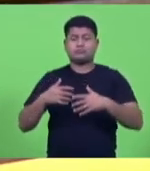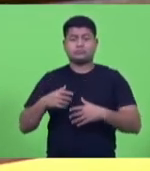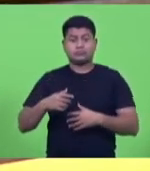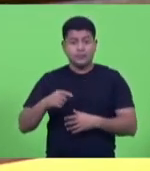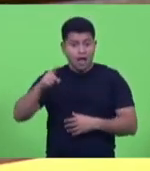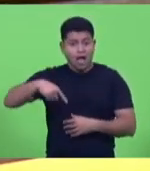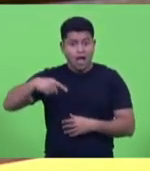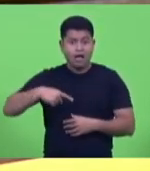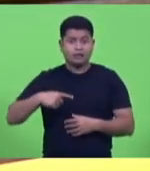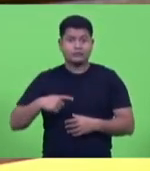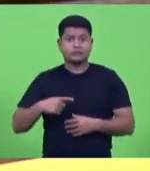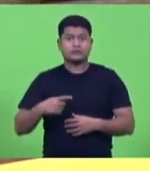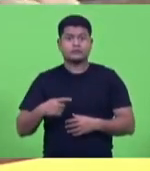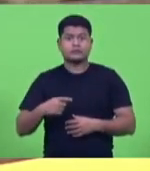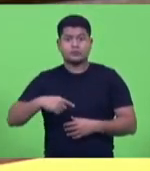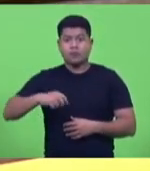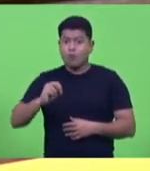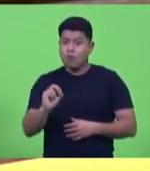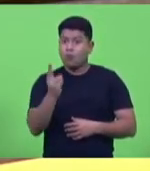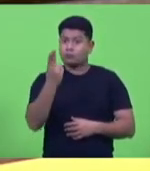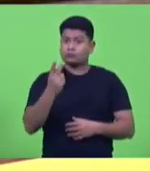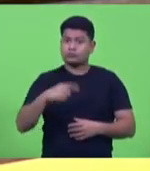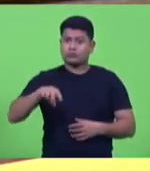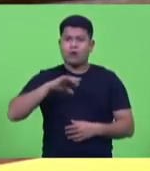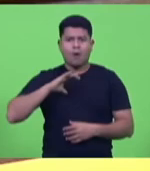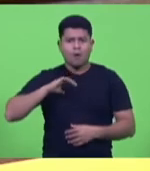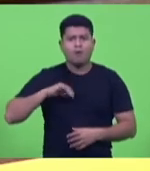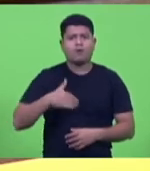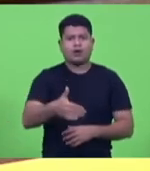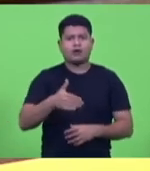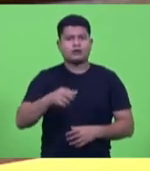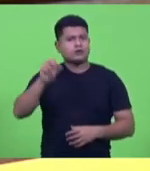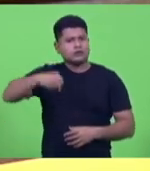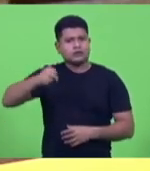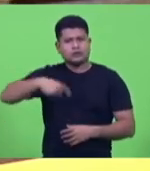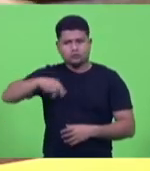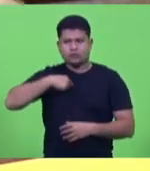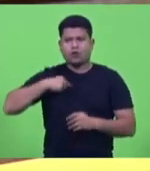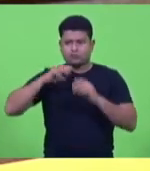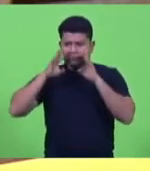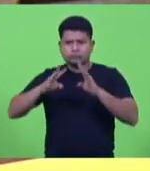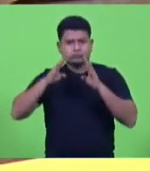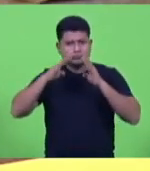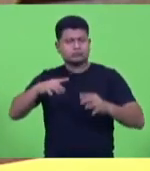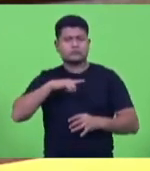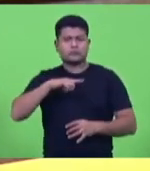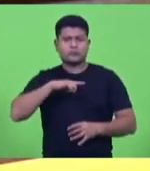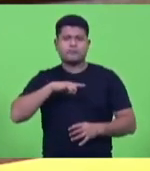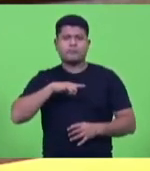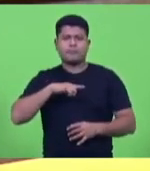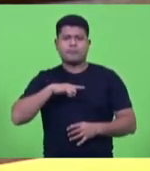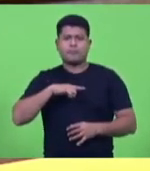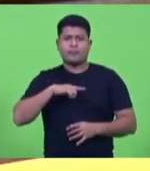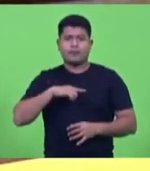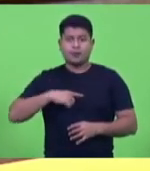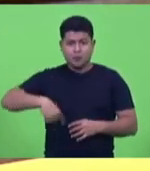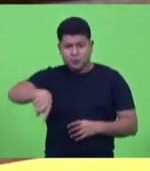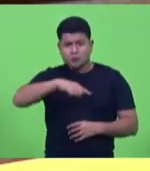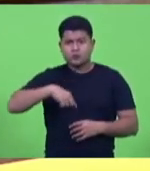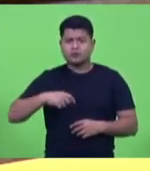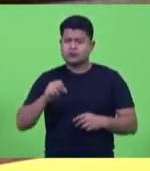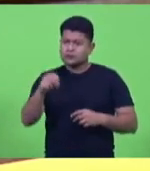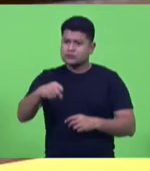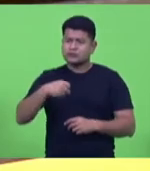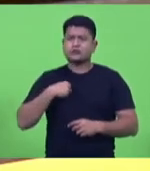assim ou vamos, com coragem, mostrar que sim, nós nos importamos, sim, nós ficamos ao lado do